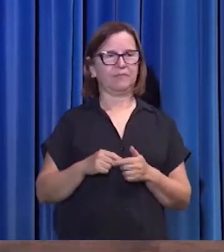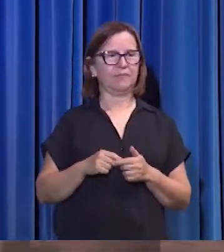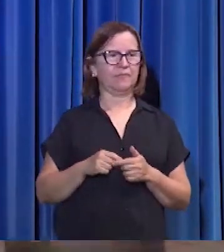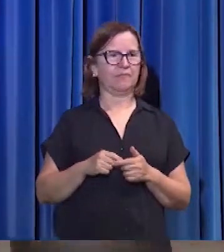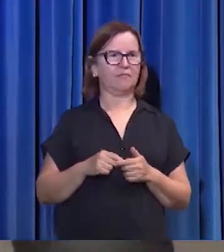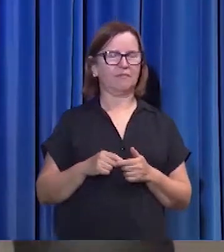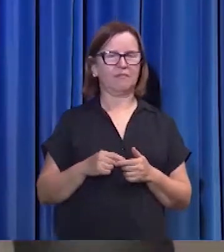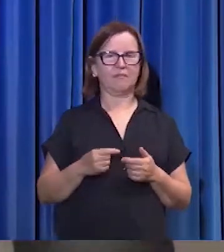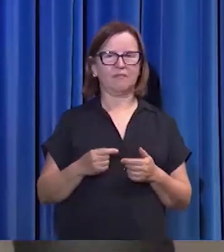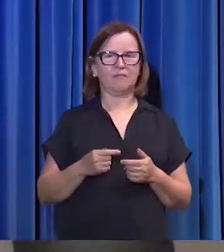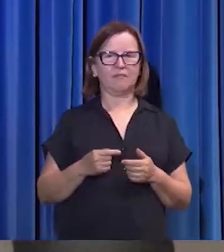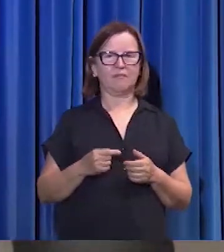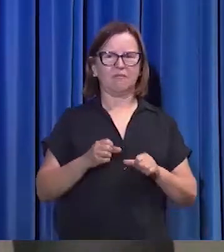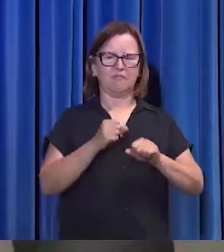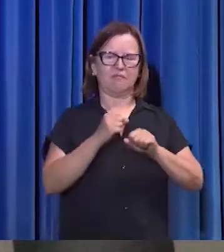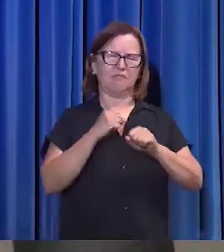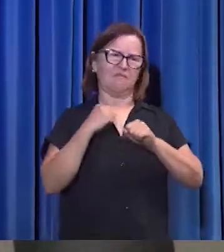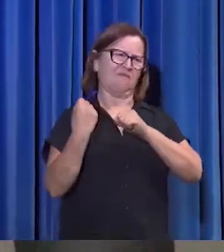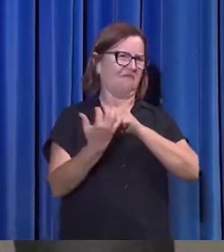e covides,